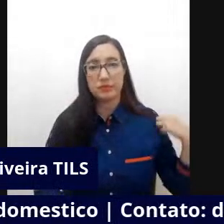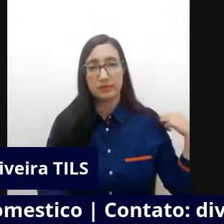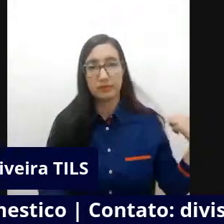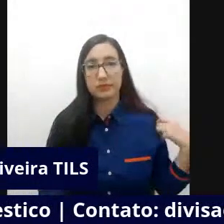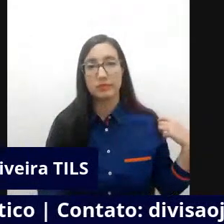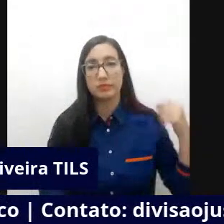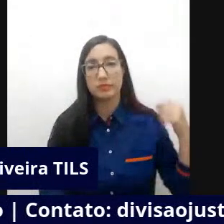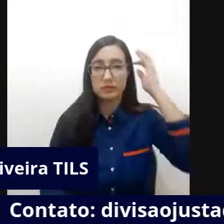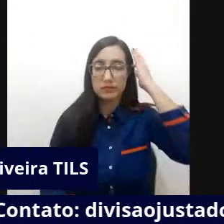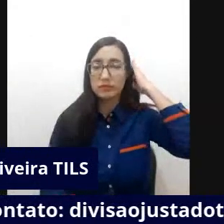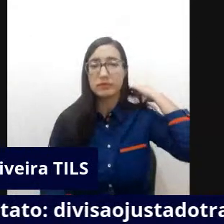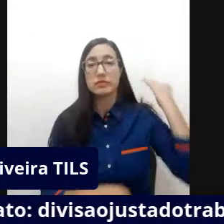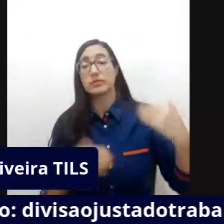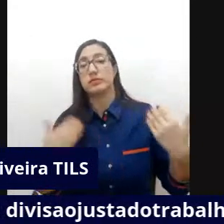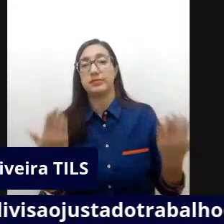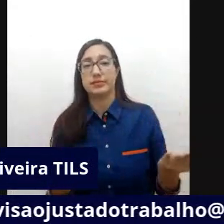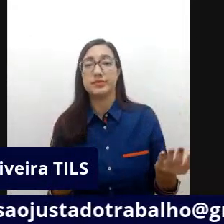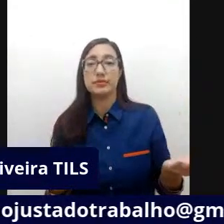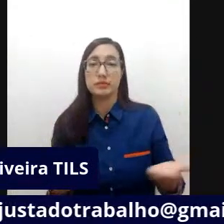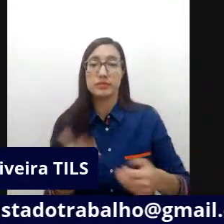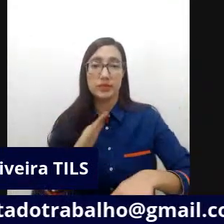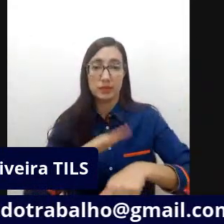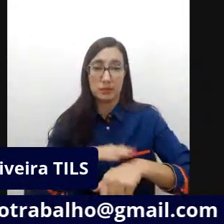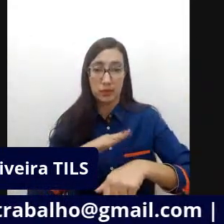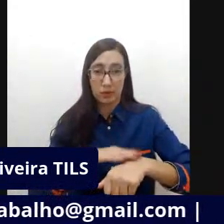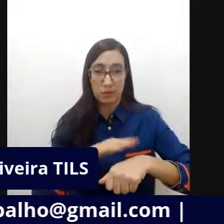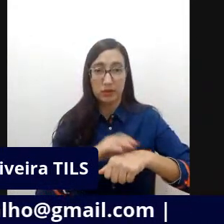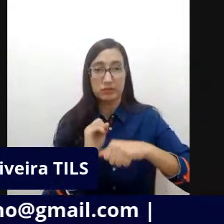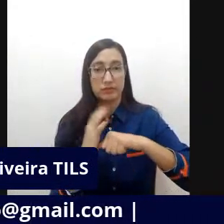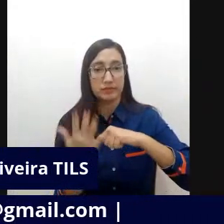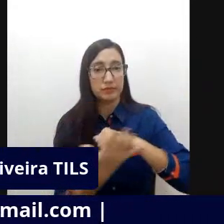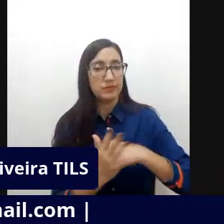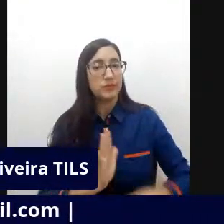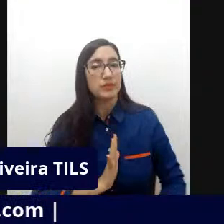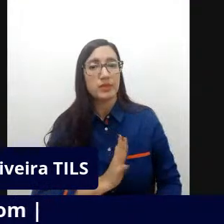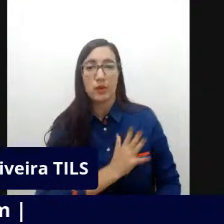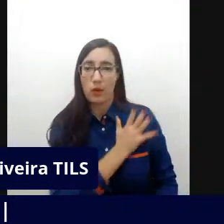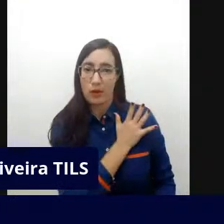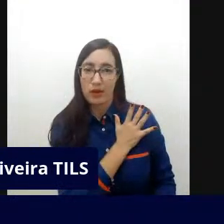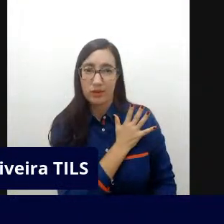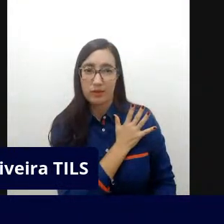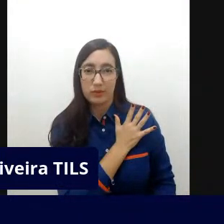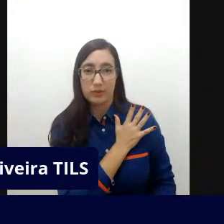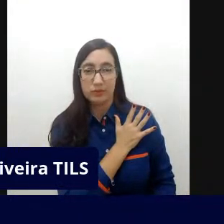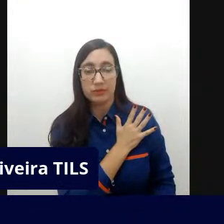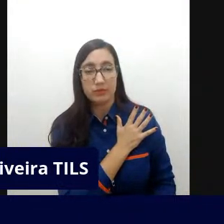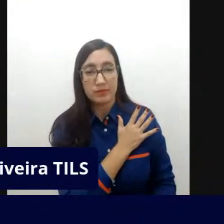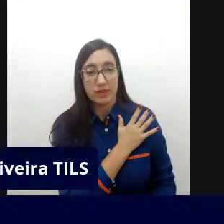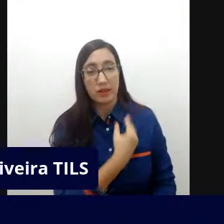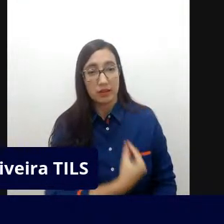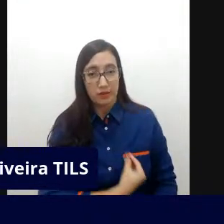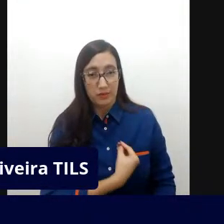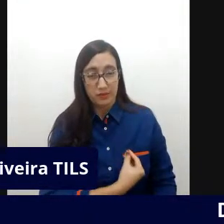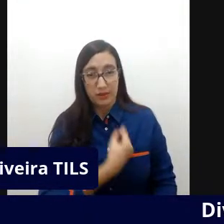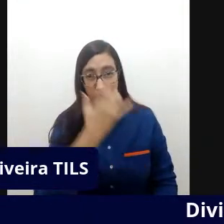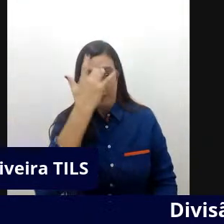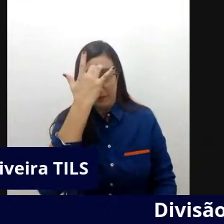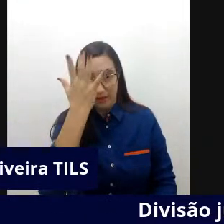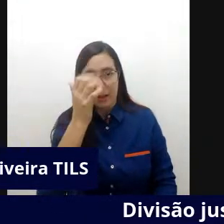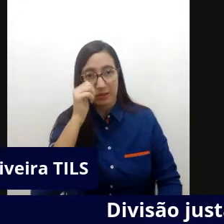momento de pandemia tá sendo terrível, né? Nunca foi fácil para as trabalhadoras domésticas, nunca foi fácil. É